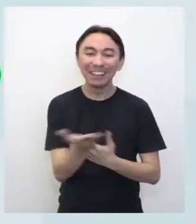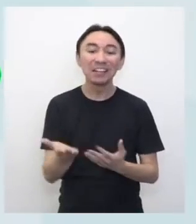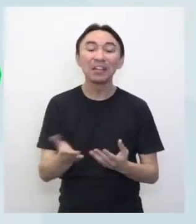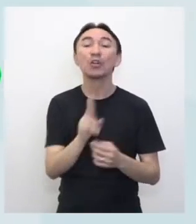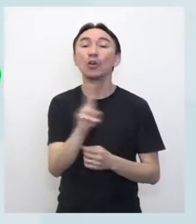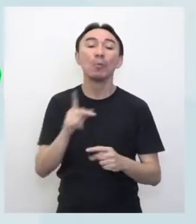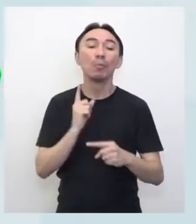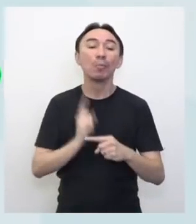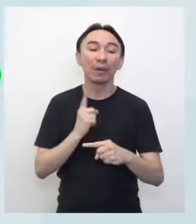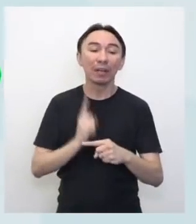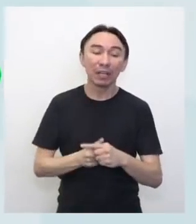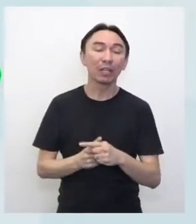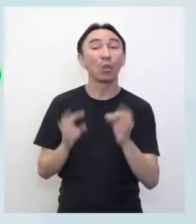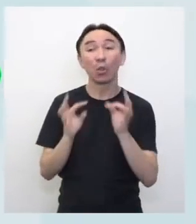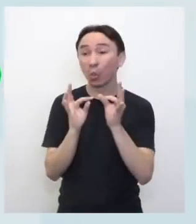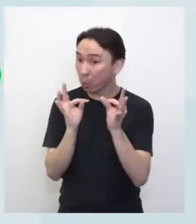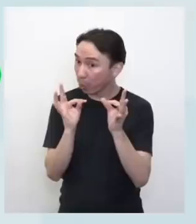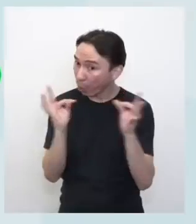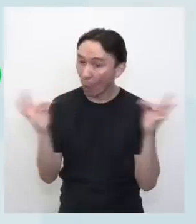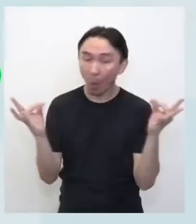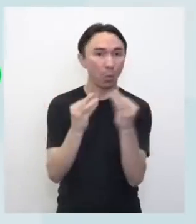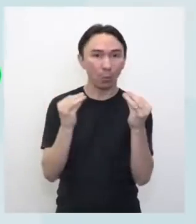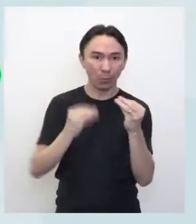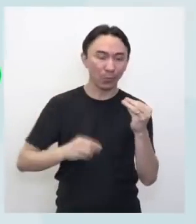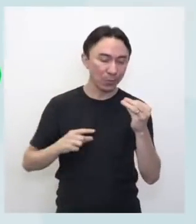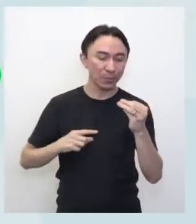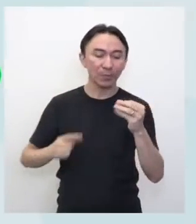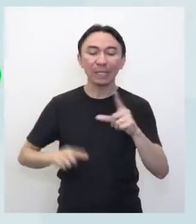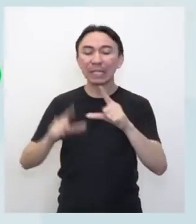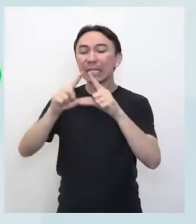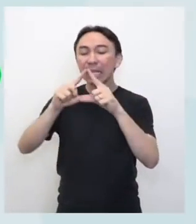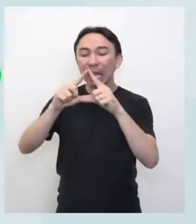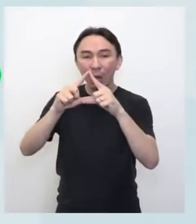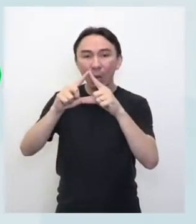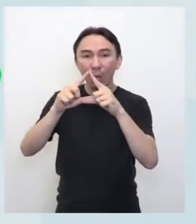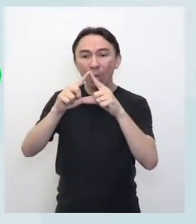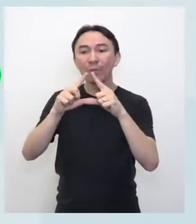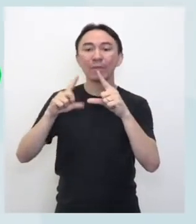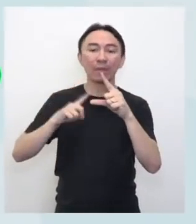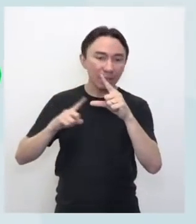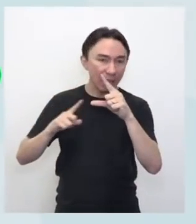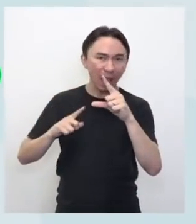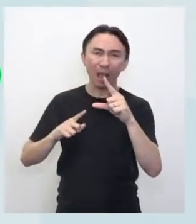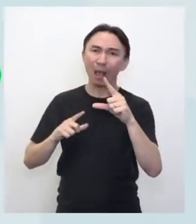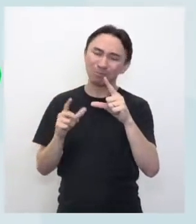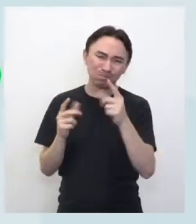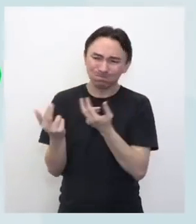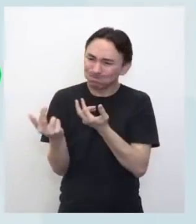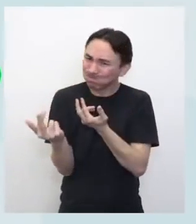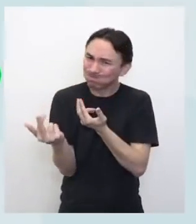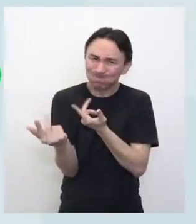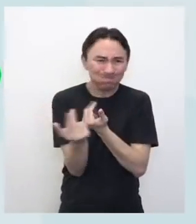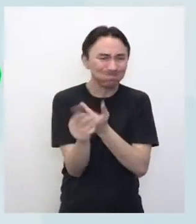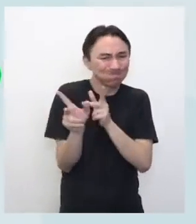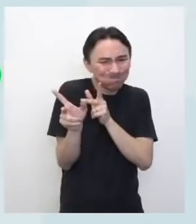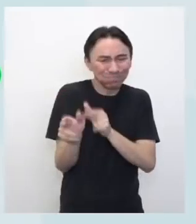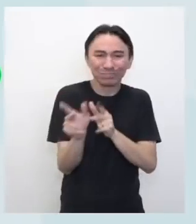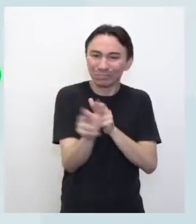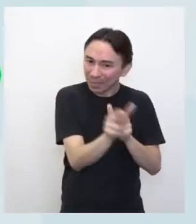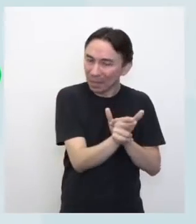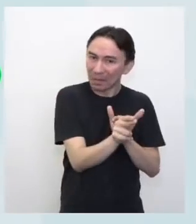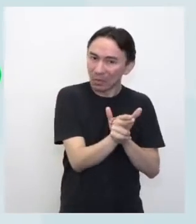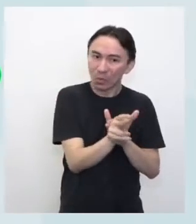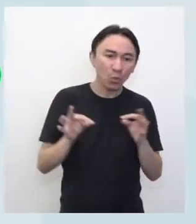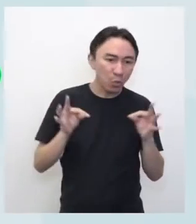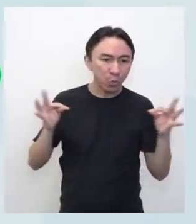os triângulos pelos quais ela é formada, são idênticos e são